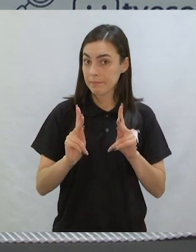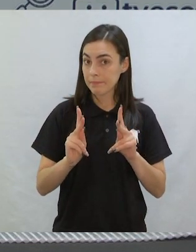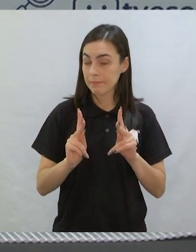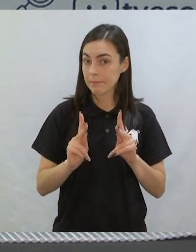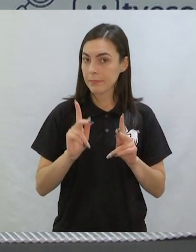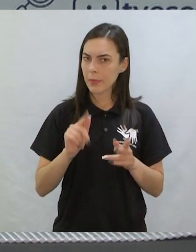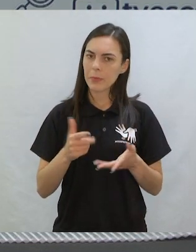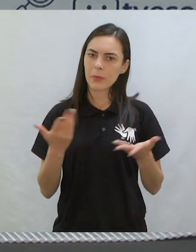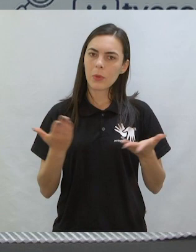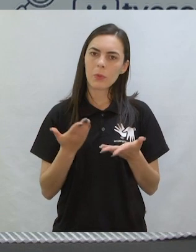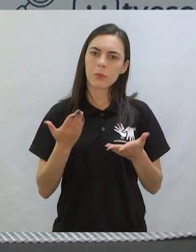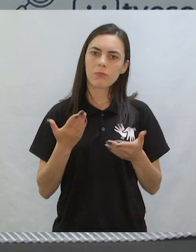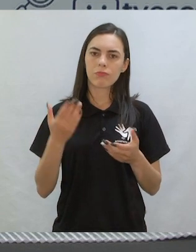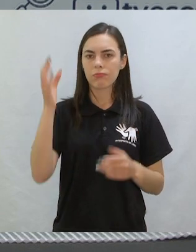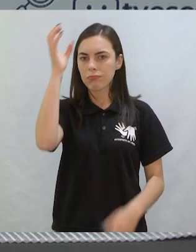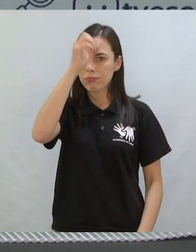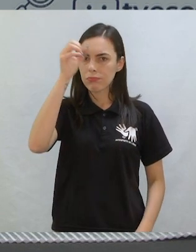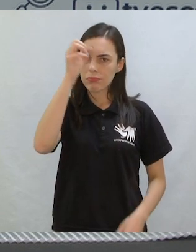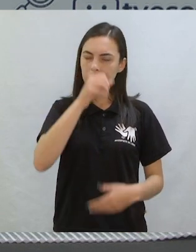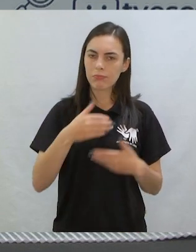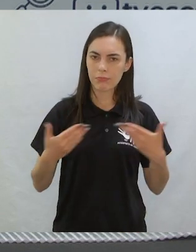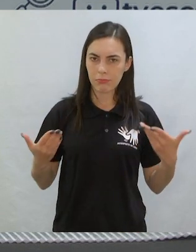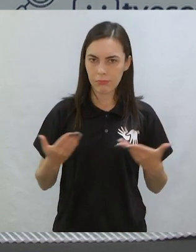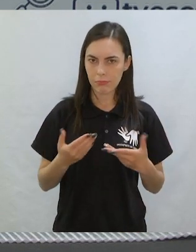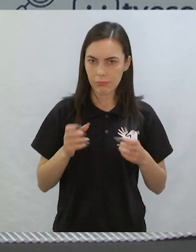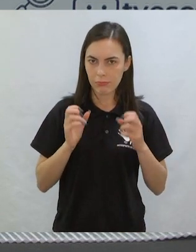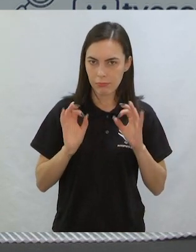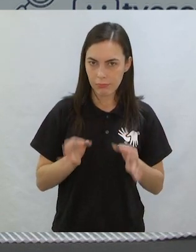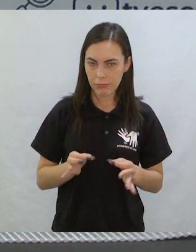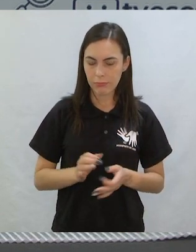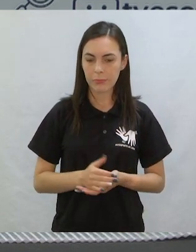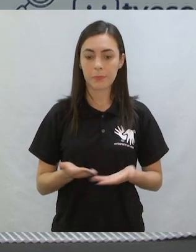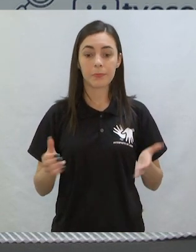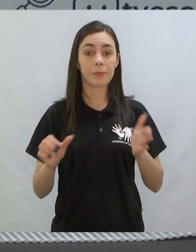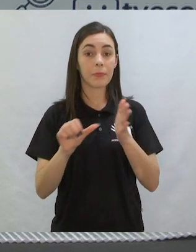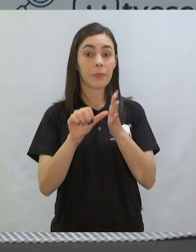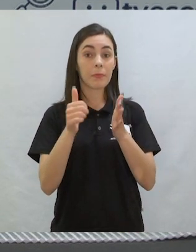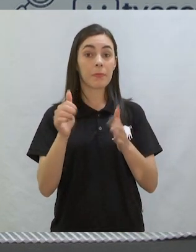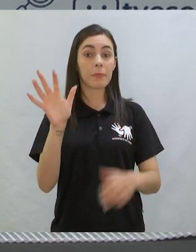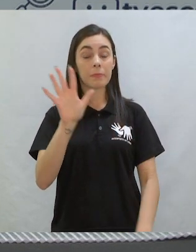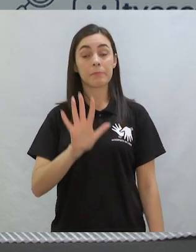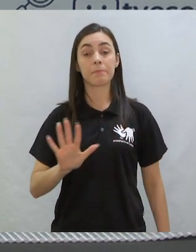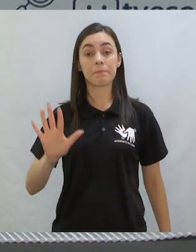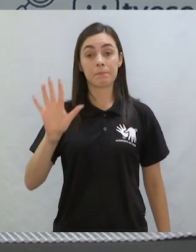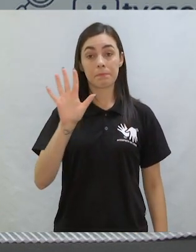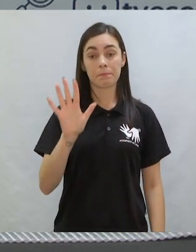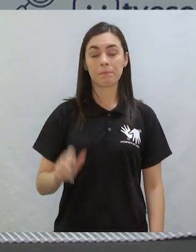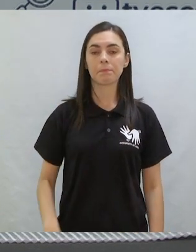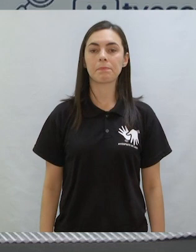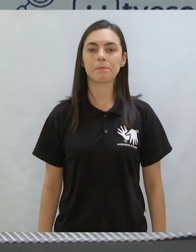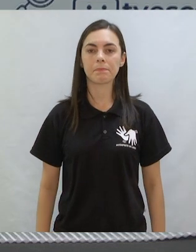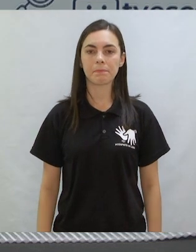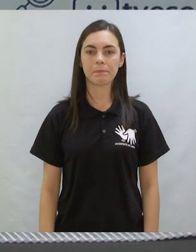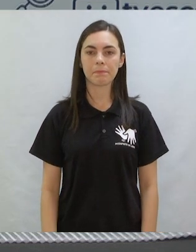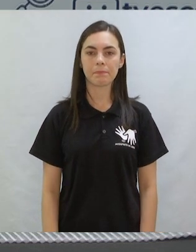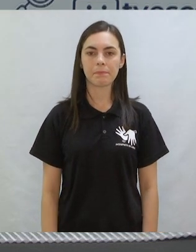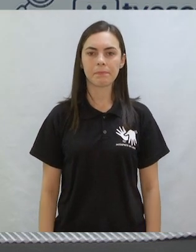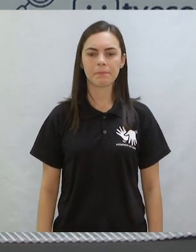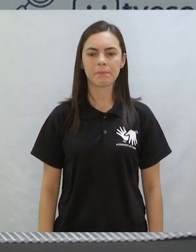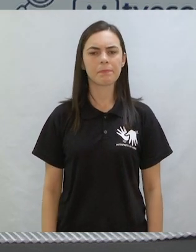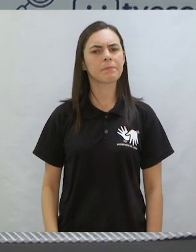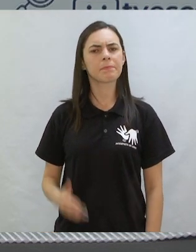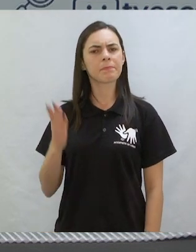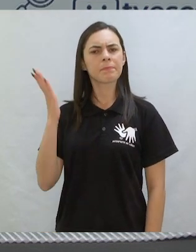V, ok? Que foi o que nós trabalhamos hoje. Então vamos lá, vou mostrar a primeira imagem.